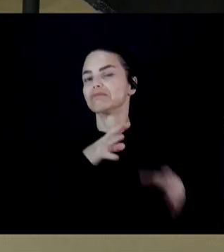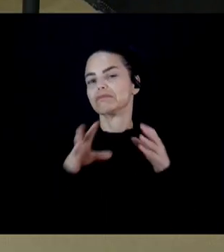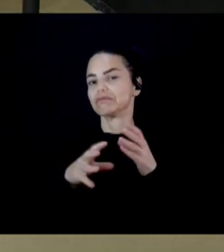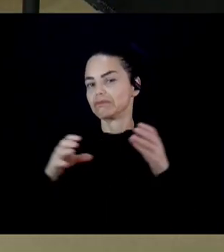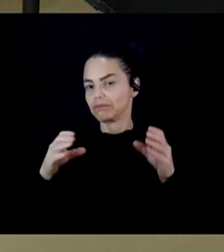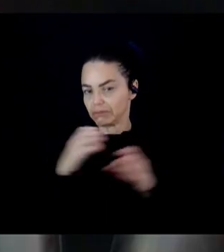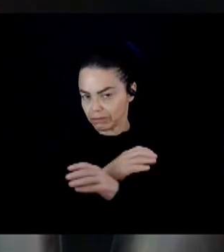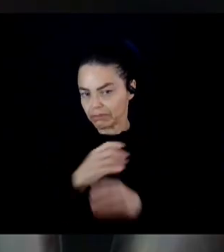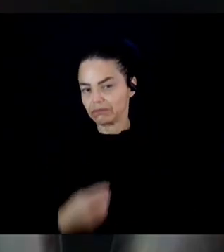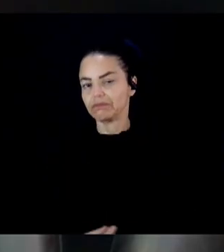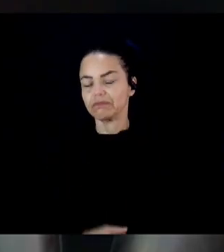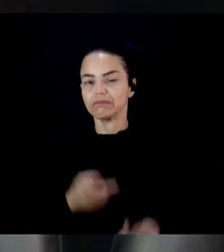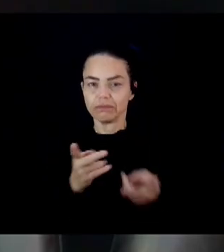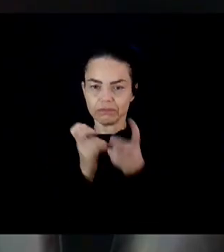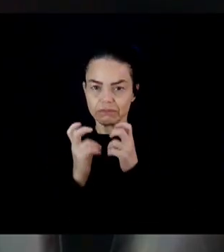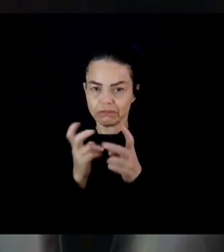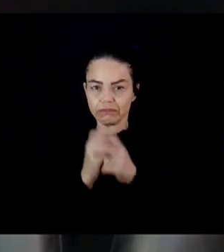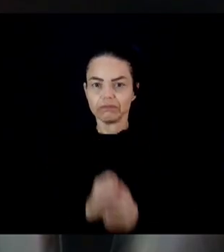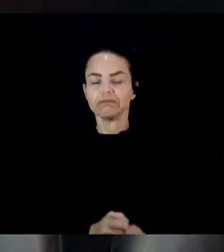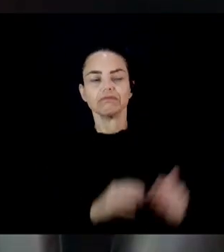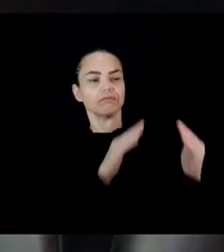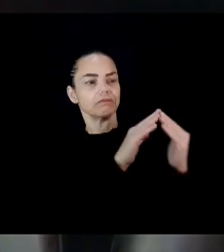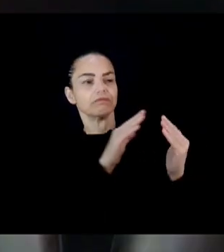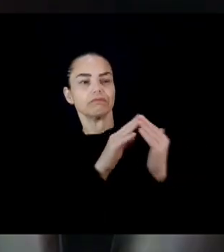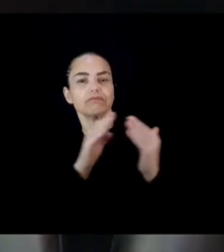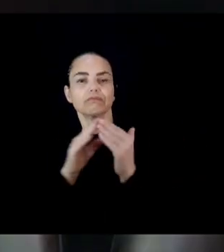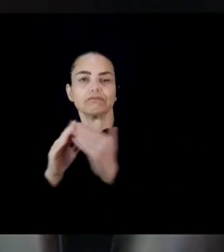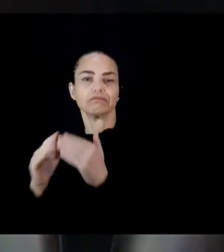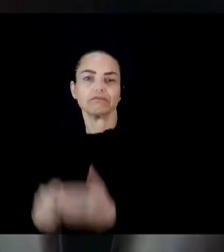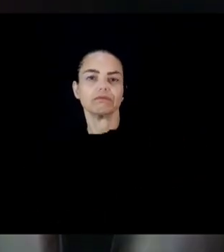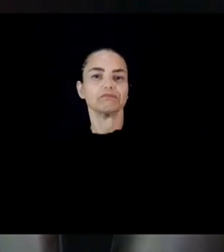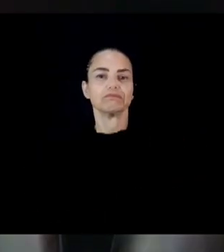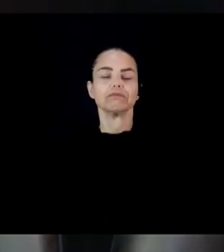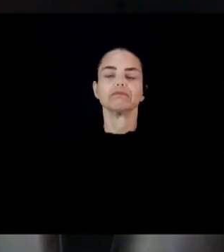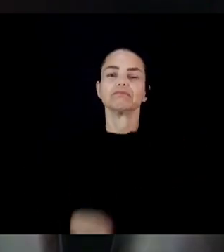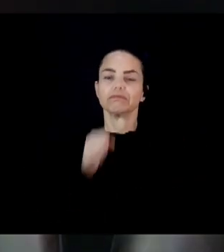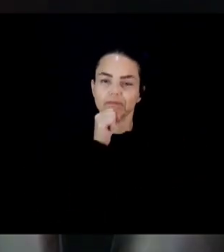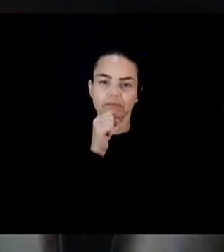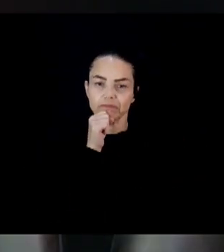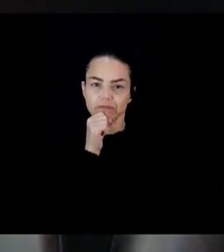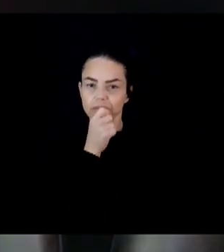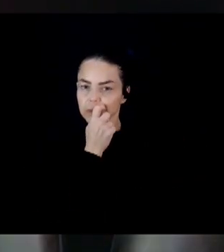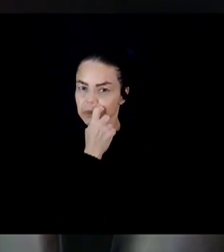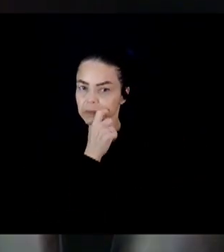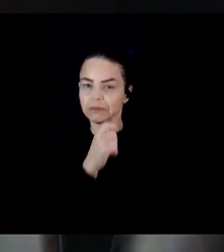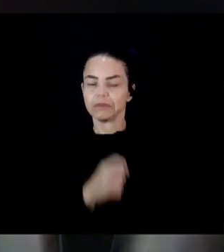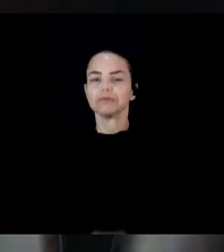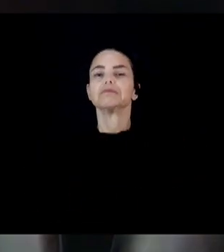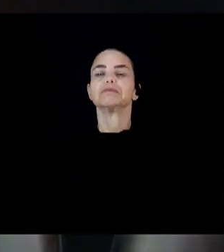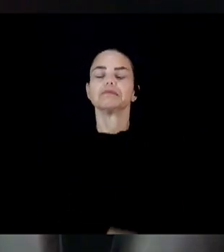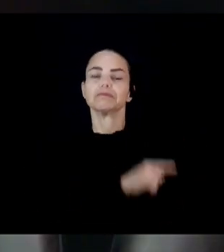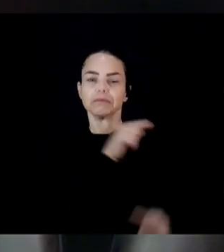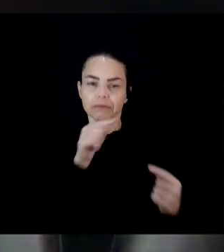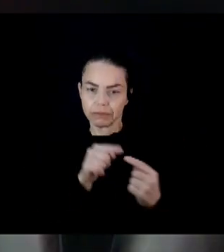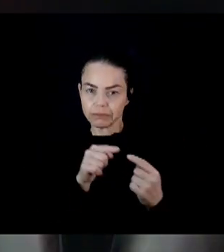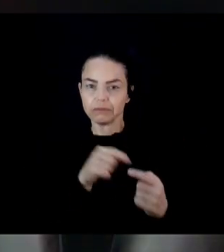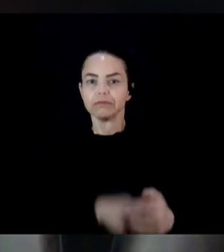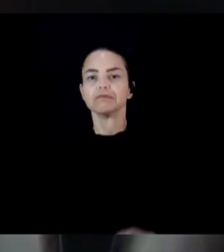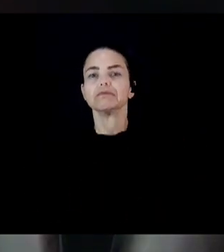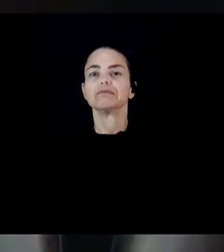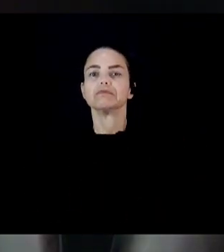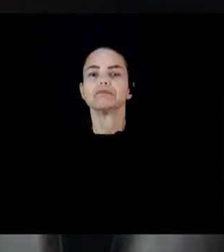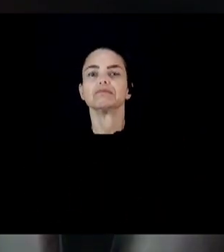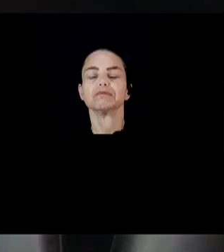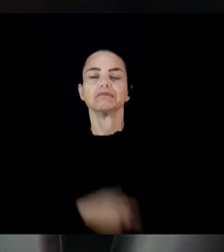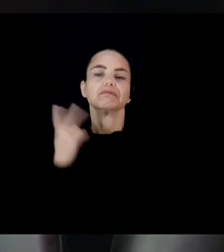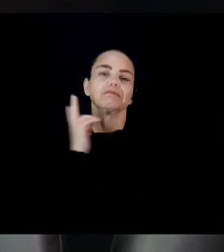né, sobre essas vilas é que o idoso está ali com um propósito, né, de continuar tendo a